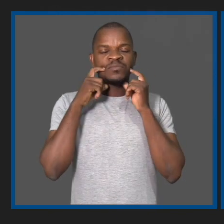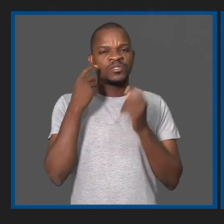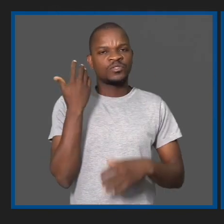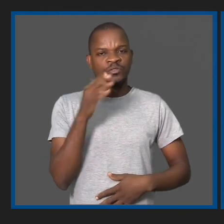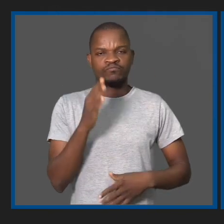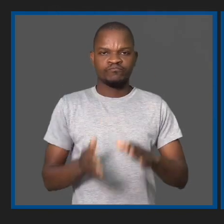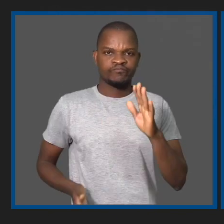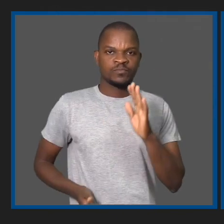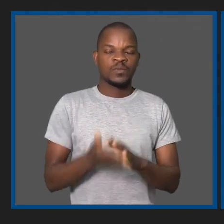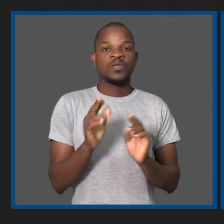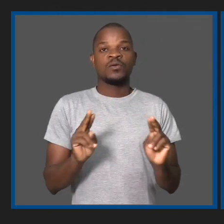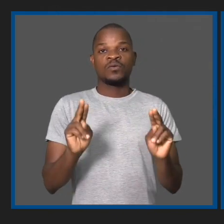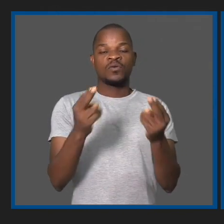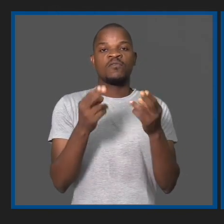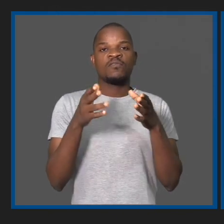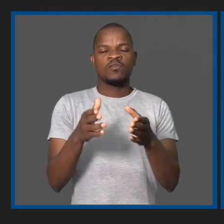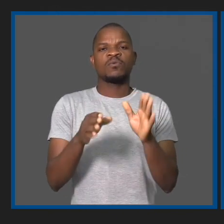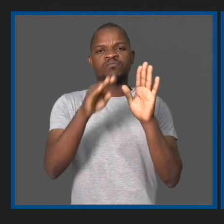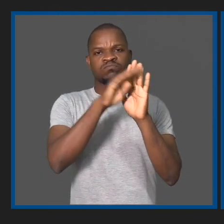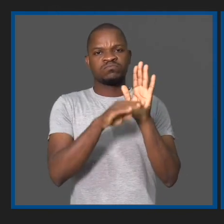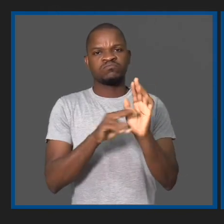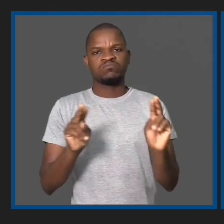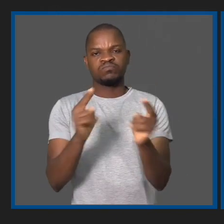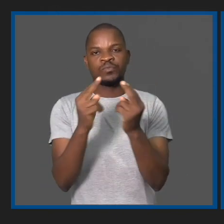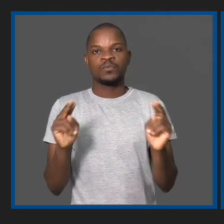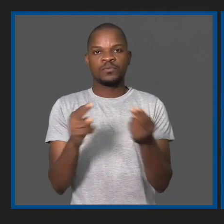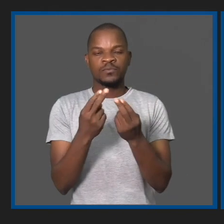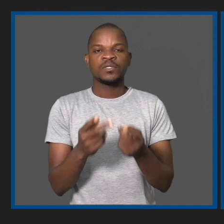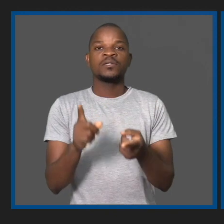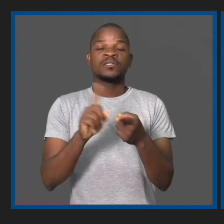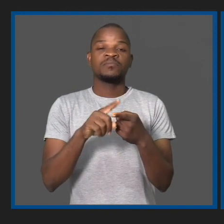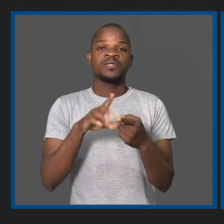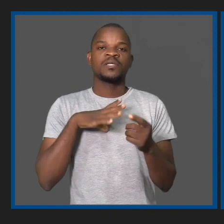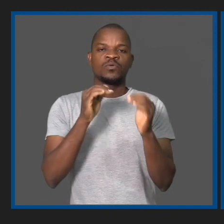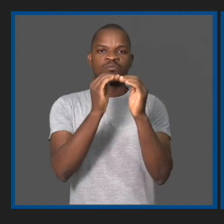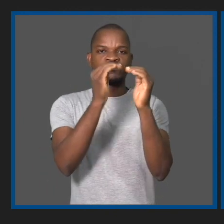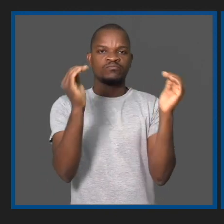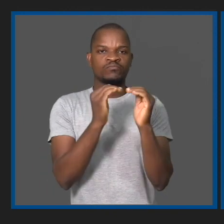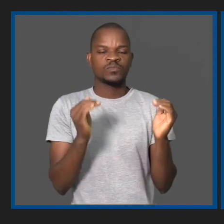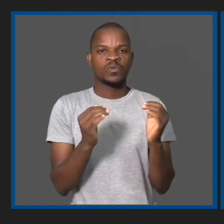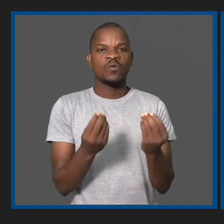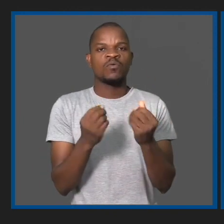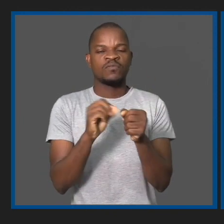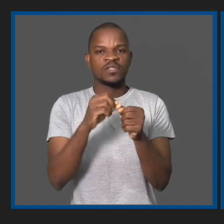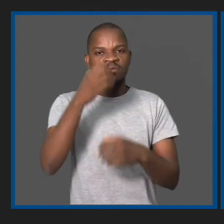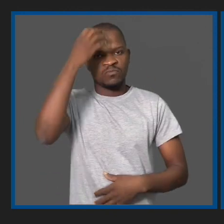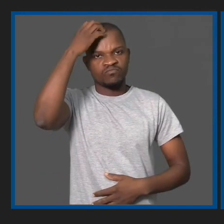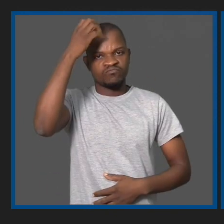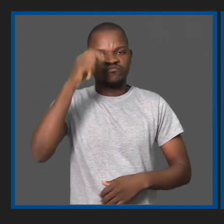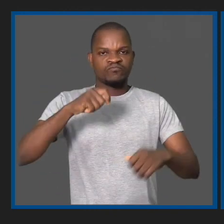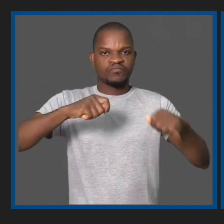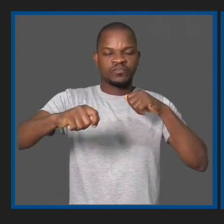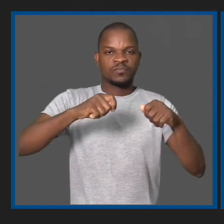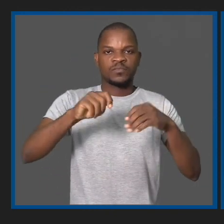está a iniciar um novo ciclo de programação com uma estrutura de governação